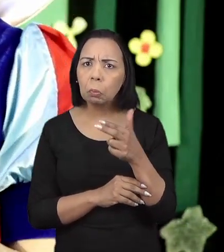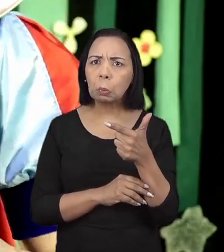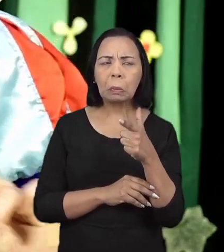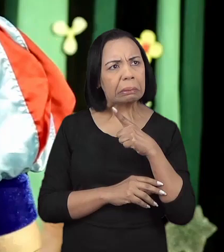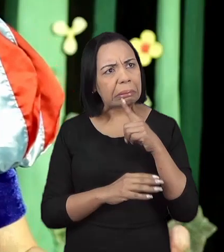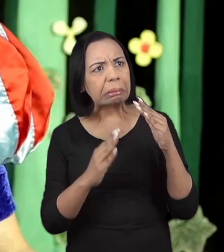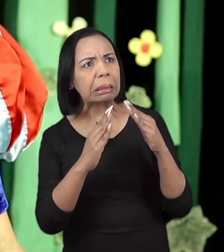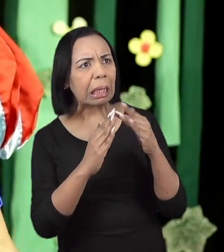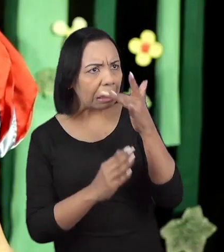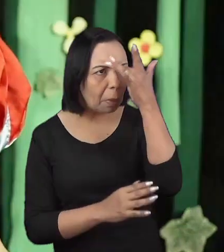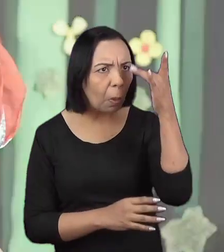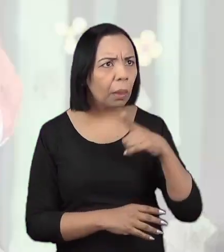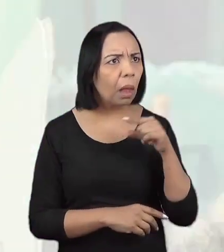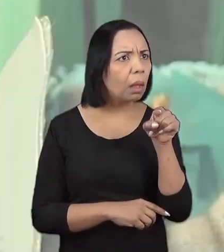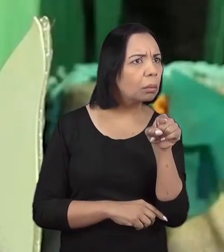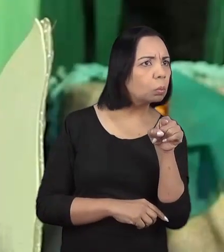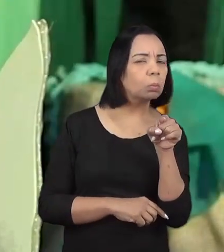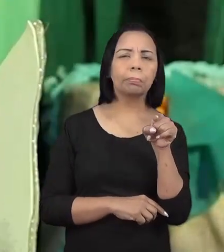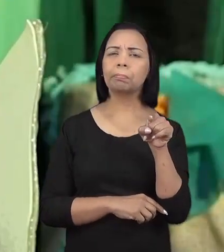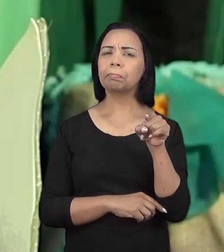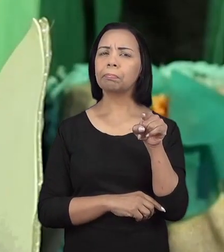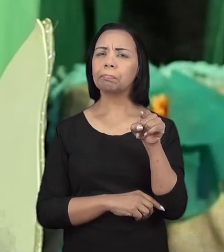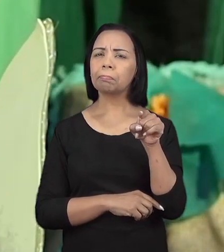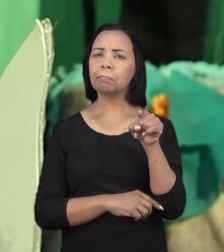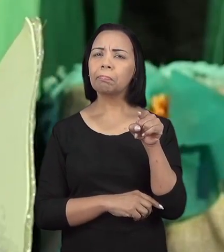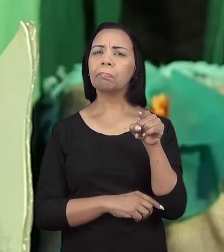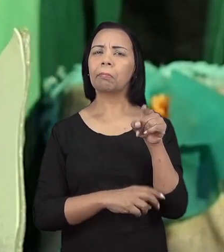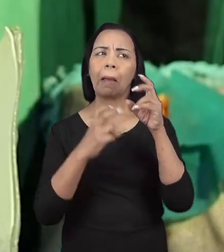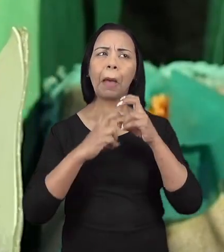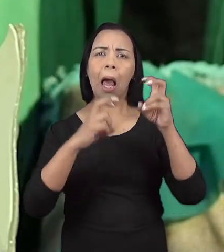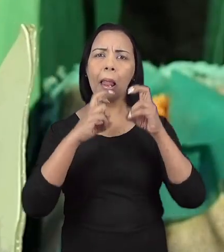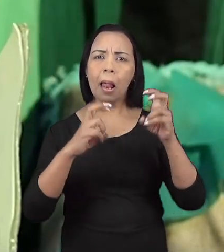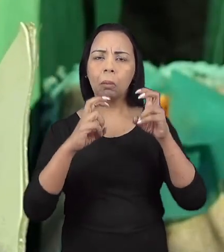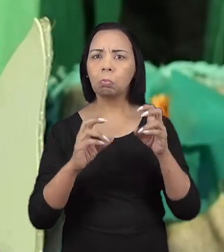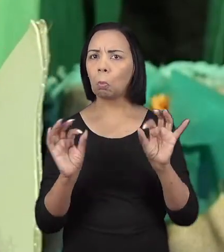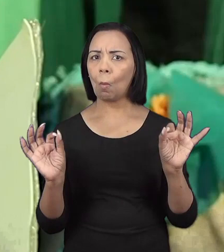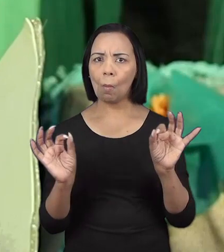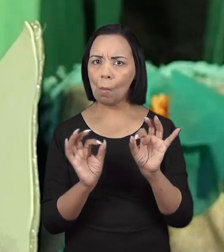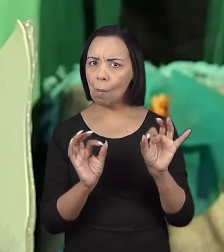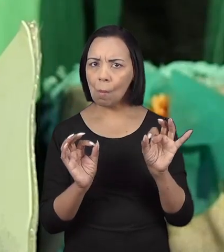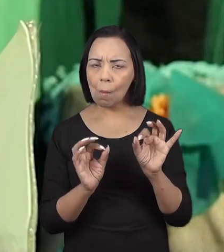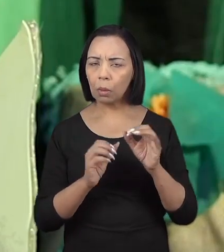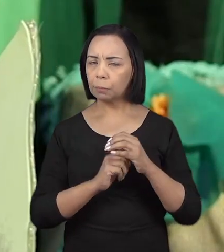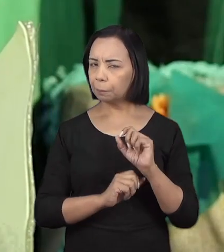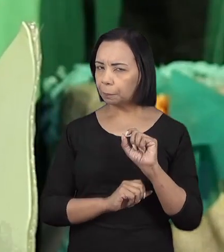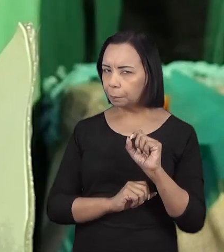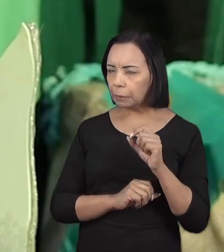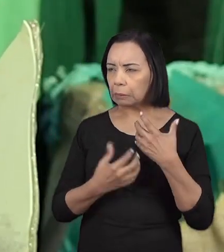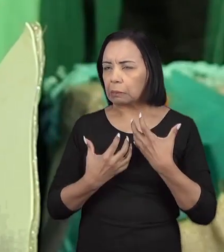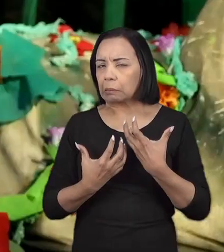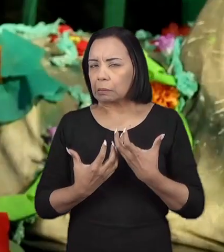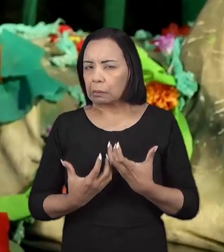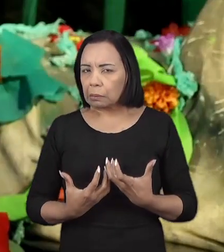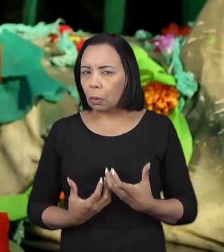Tem alguém em casa?" Chamou, chamou, chamou, mas ninguém atendeu.